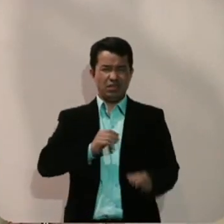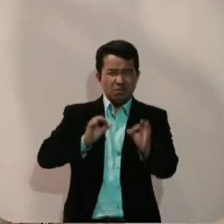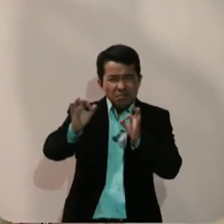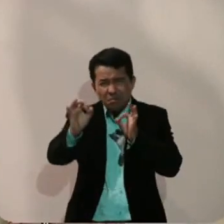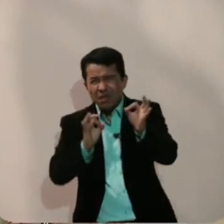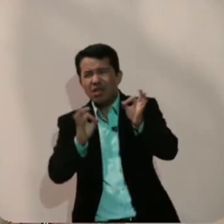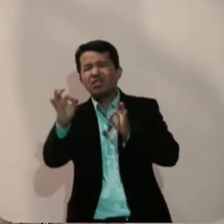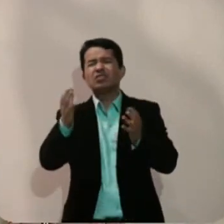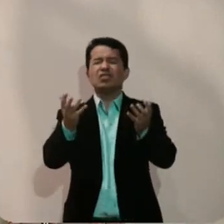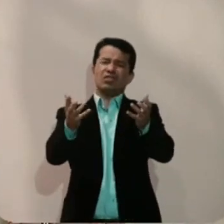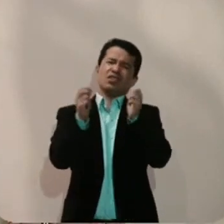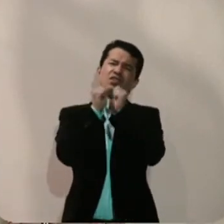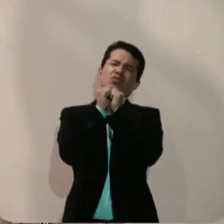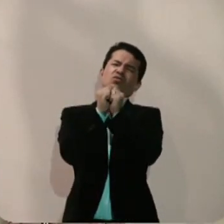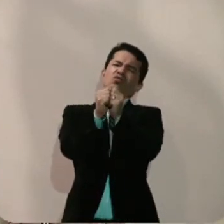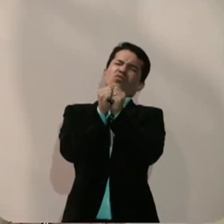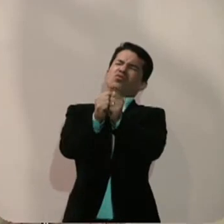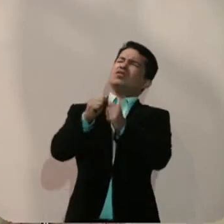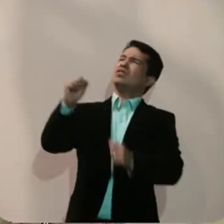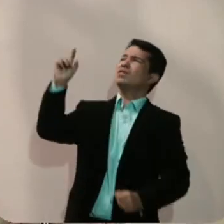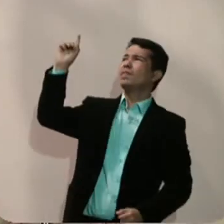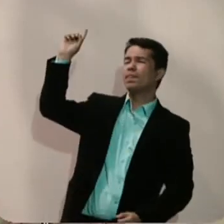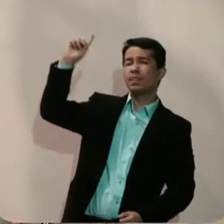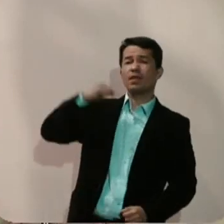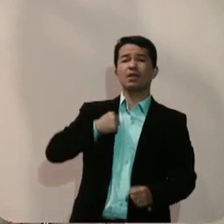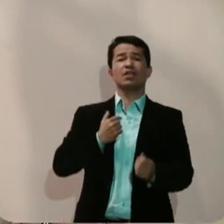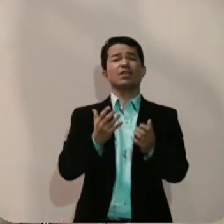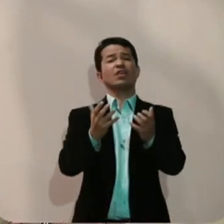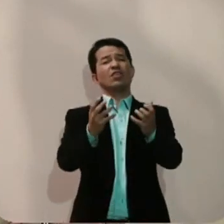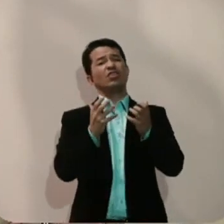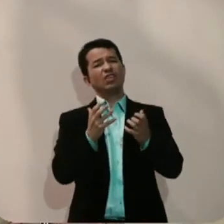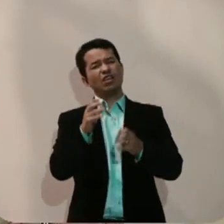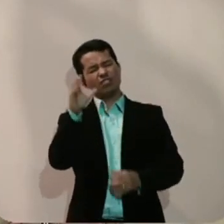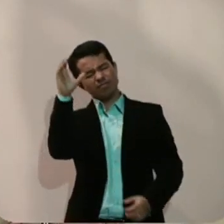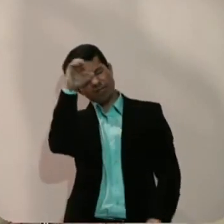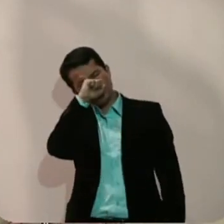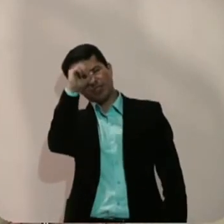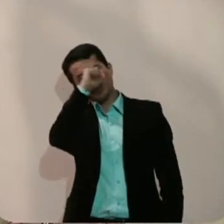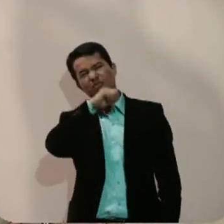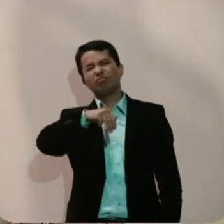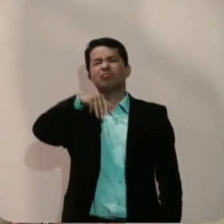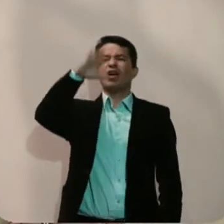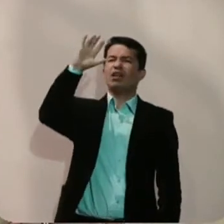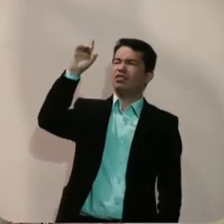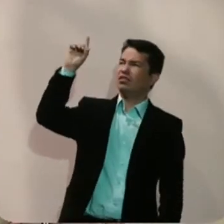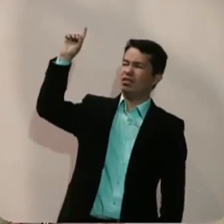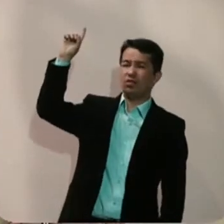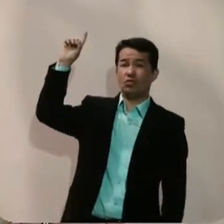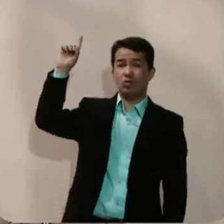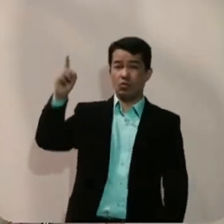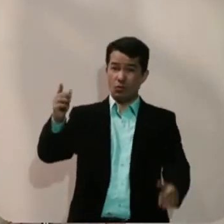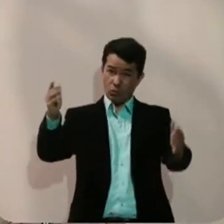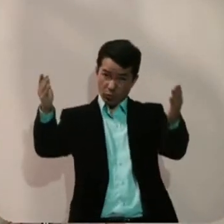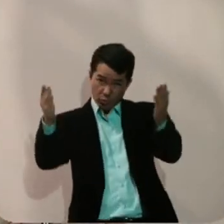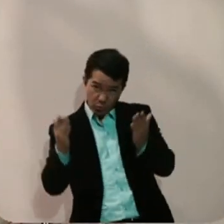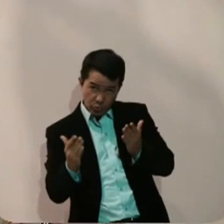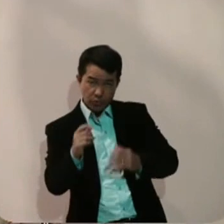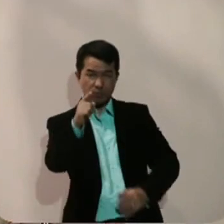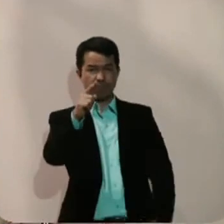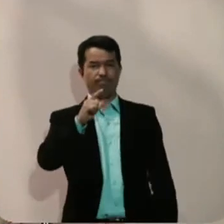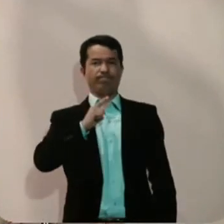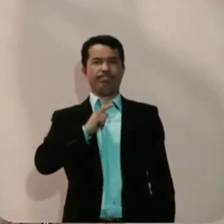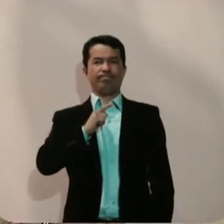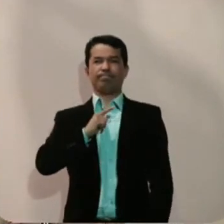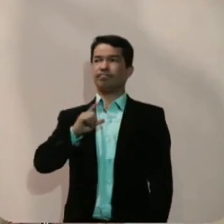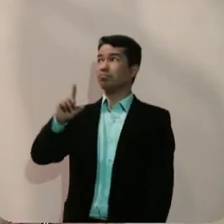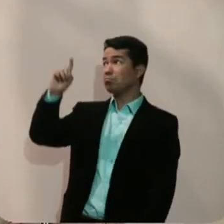quero andar com Ele. Ele tem um plano para você. Então, se hoje você está ouvindo a voz do Espírito